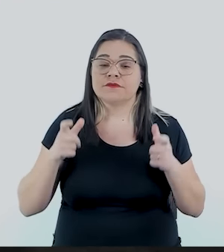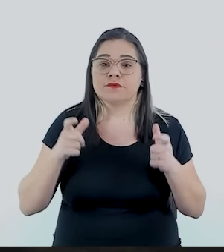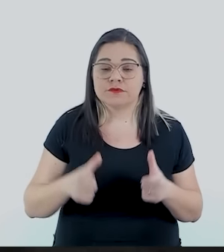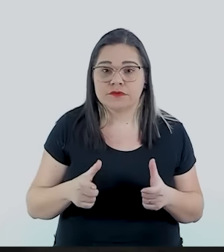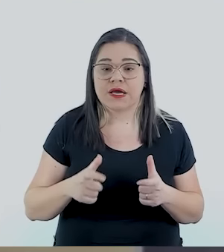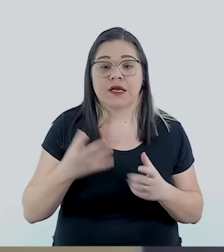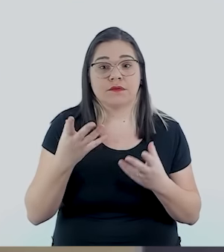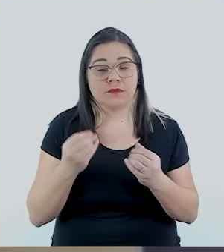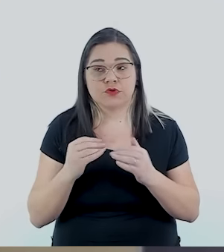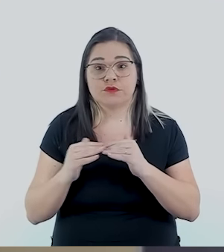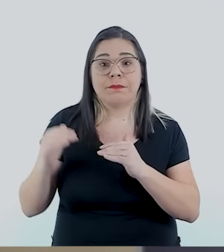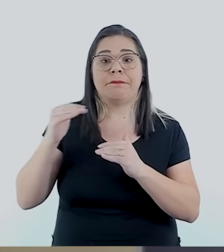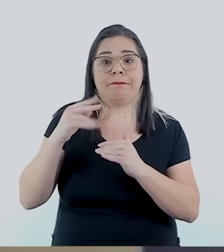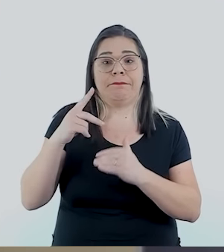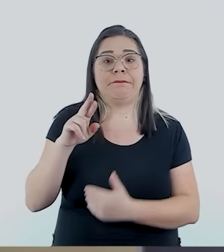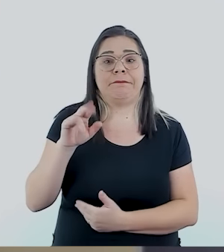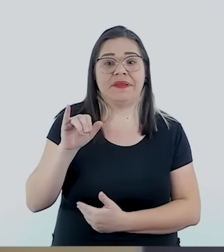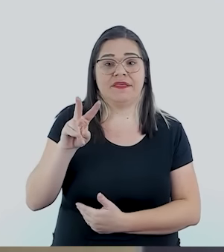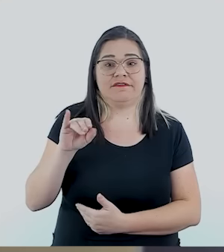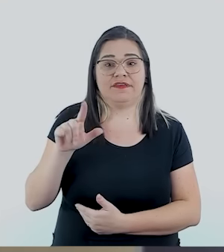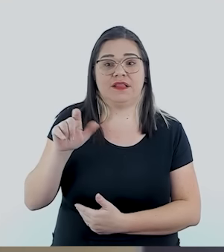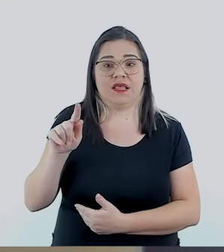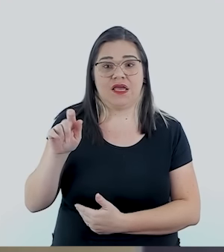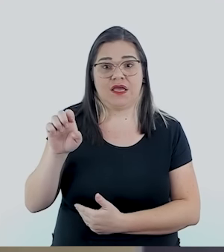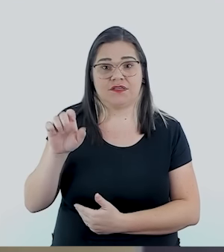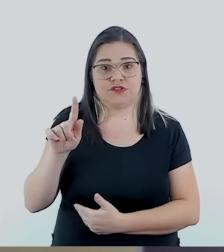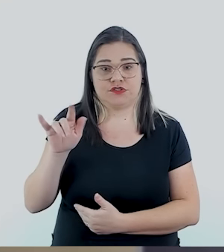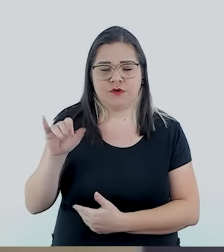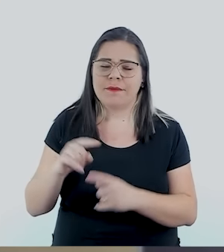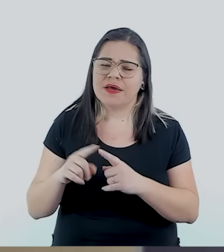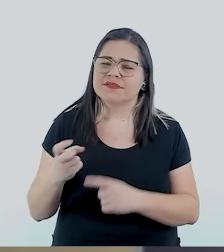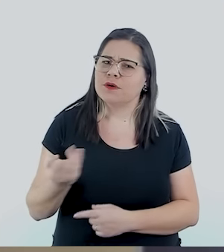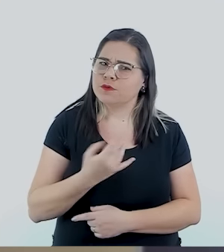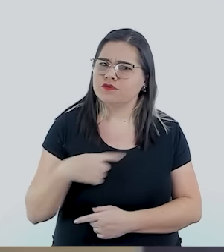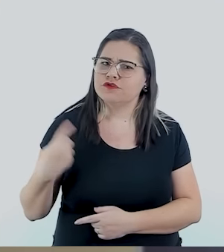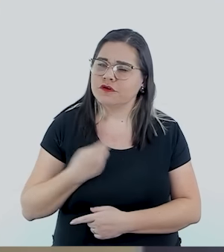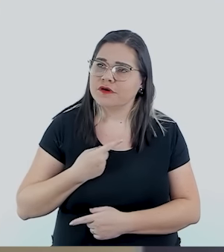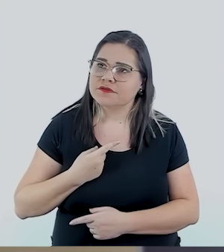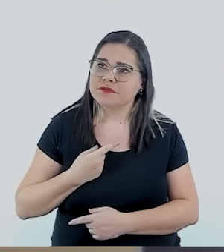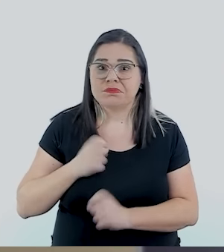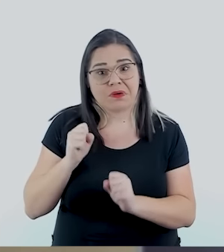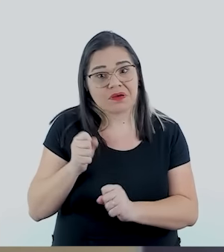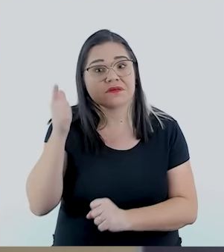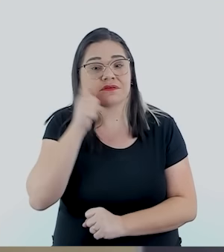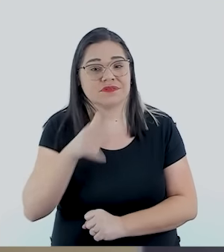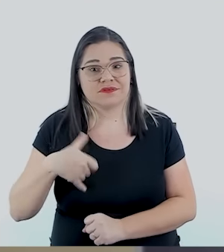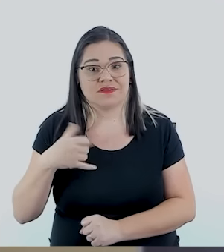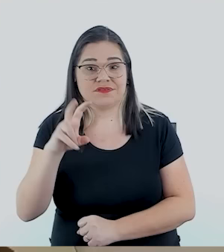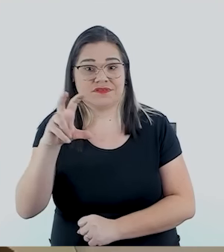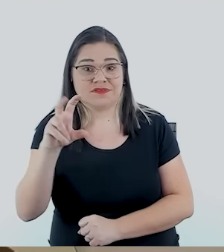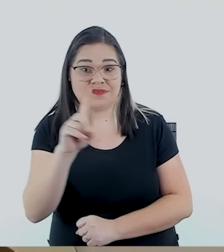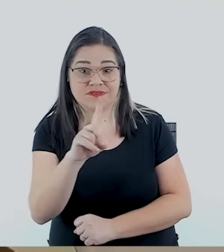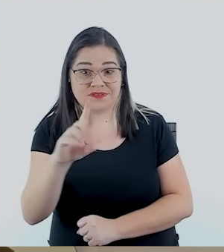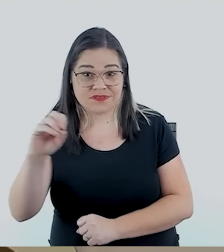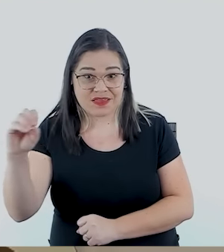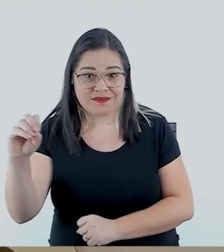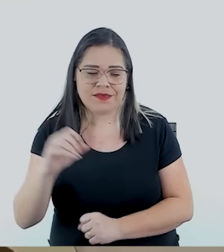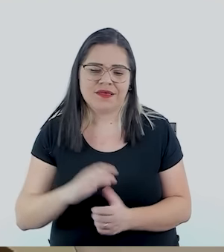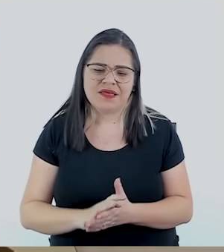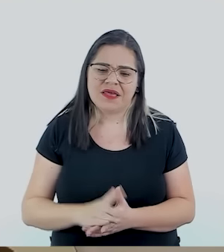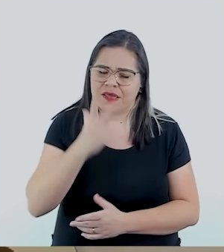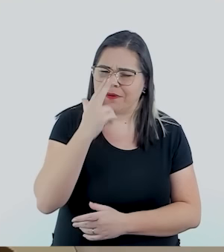Privilégio tudo mais mas ainda assim é algum de nós aqui talvez chegue até aos 100 anos inclusive né eu diria assumir eu diria